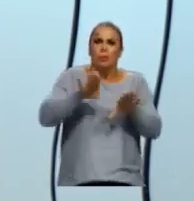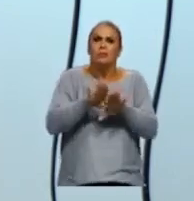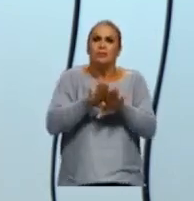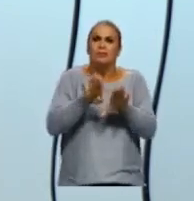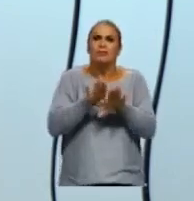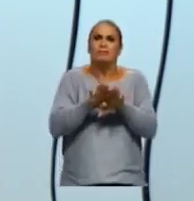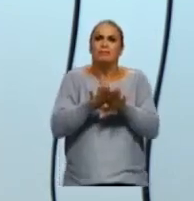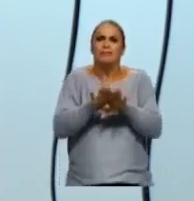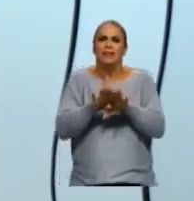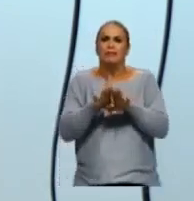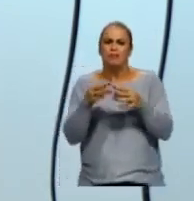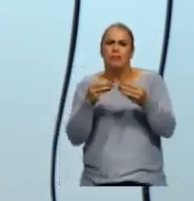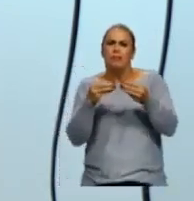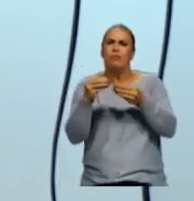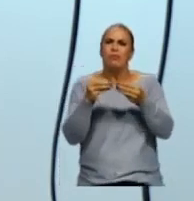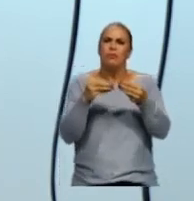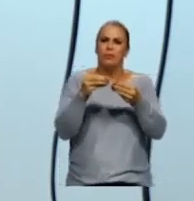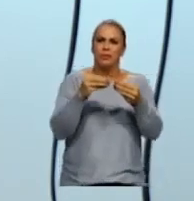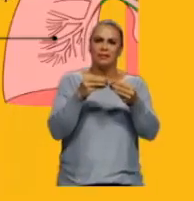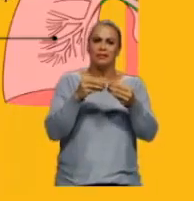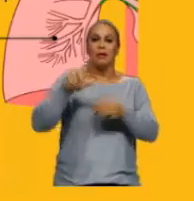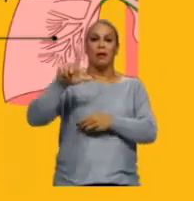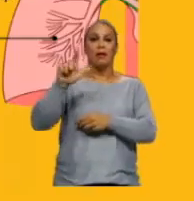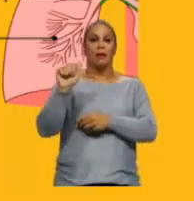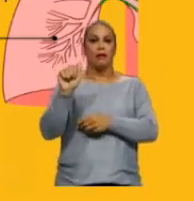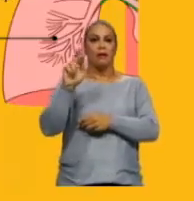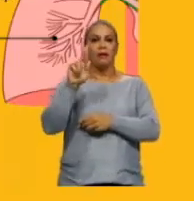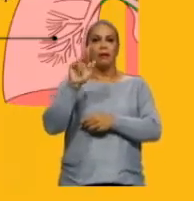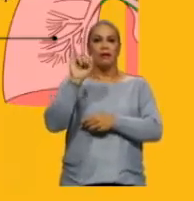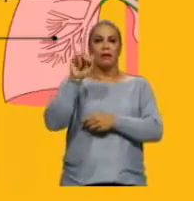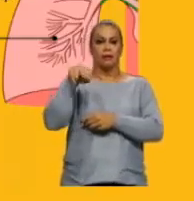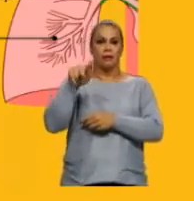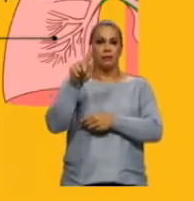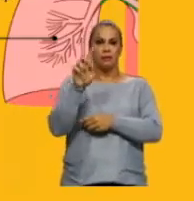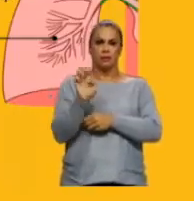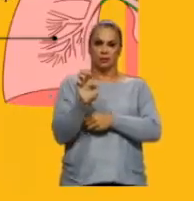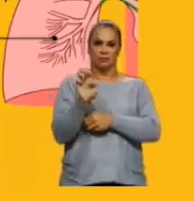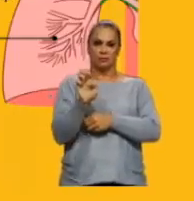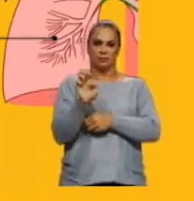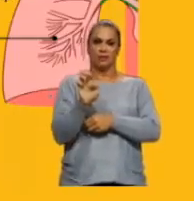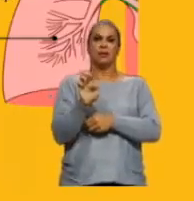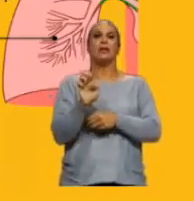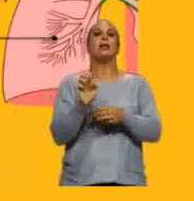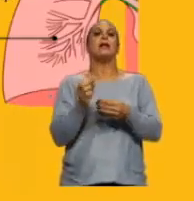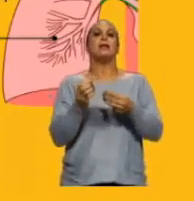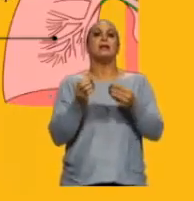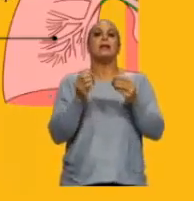ao órgão. Então, a laringe, quando o ar penetra, ele passa